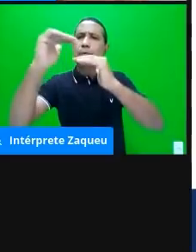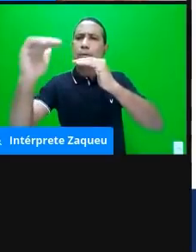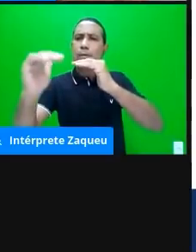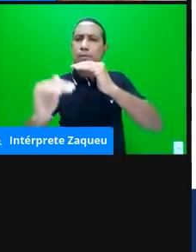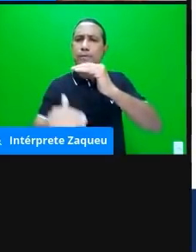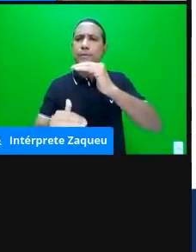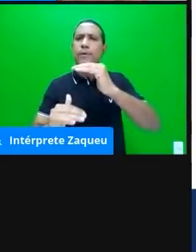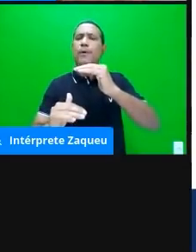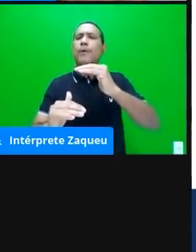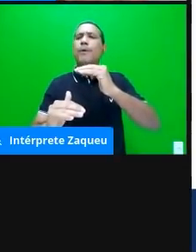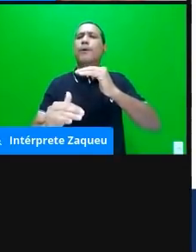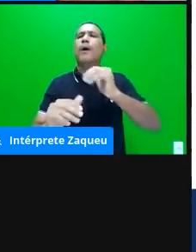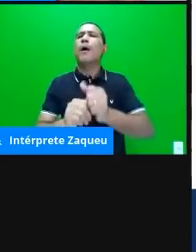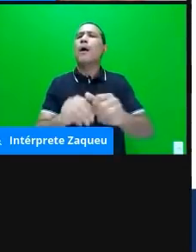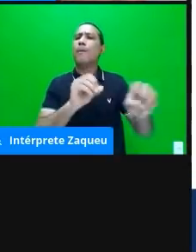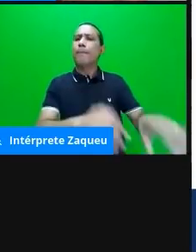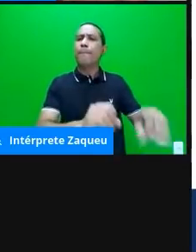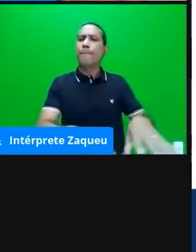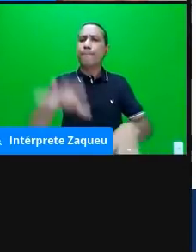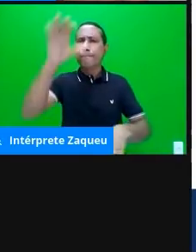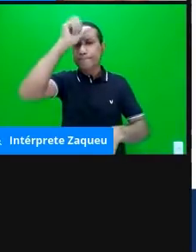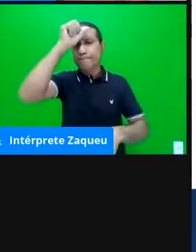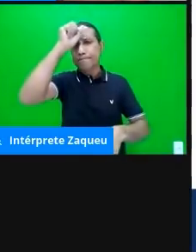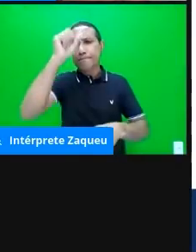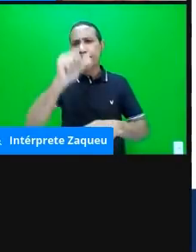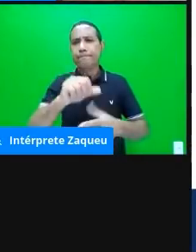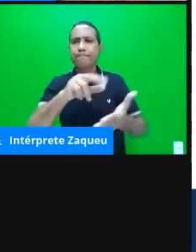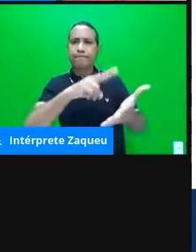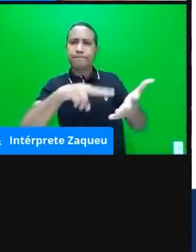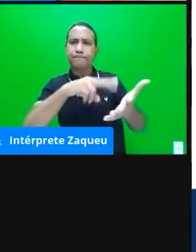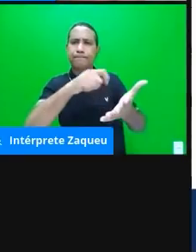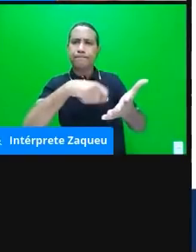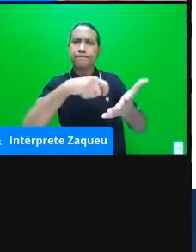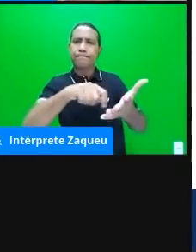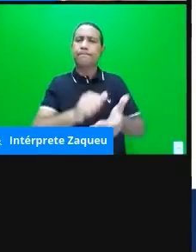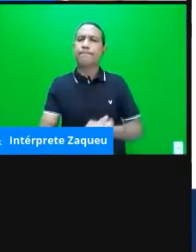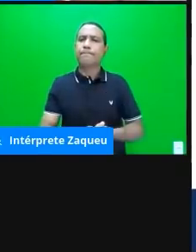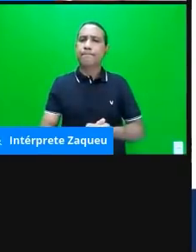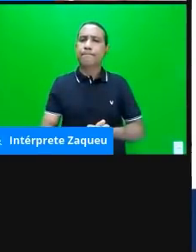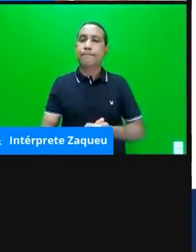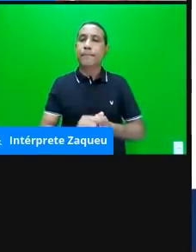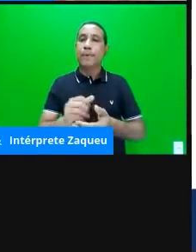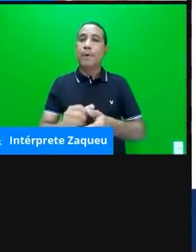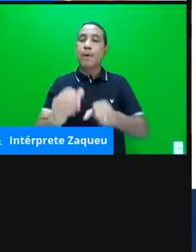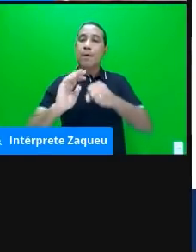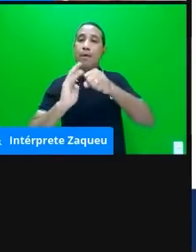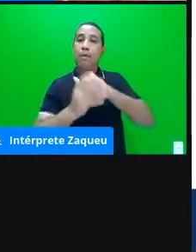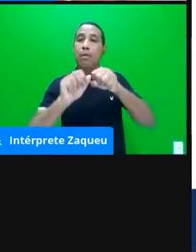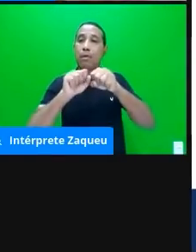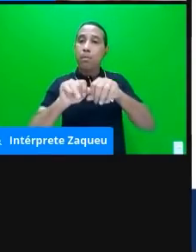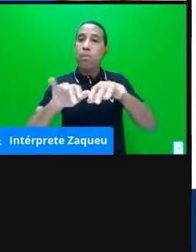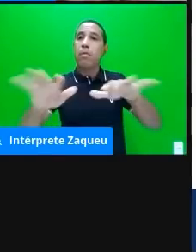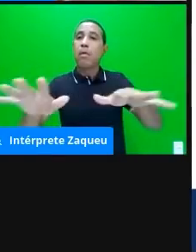aprendizagem sobre o ensino e a leitura. Com o retorno da pandemia, nós não sabemos